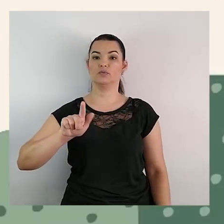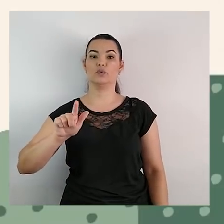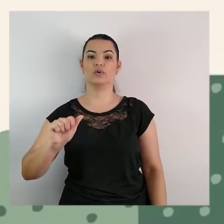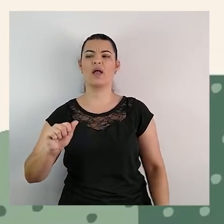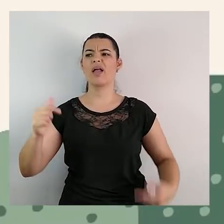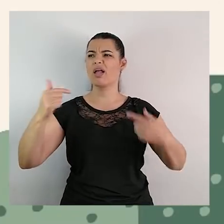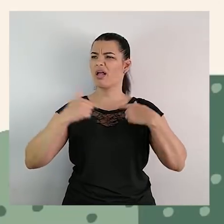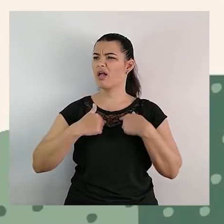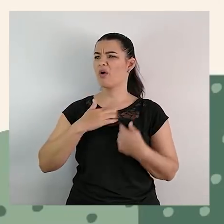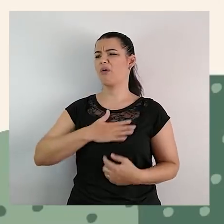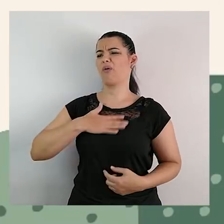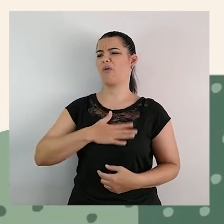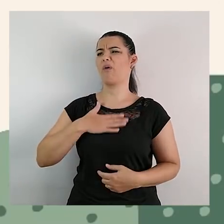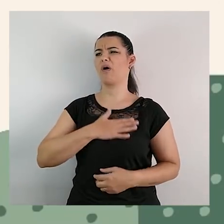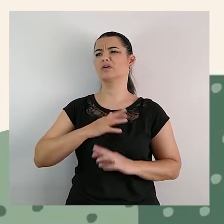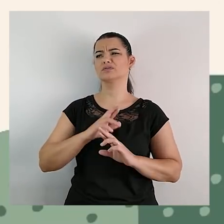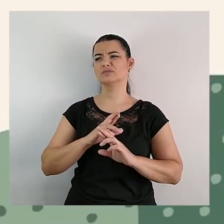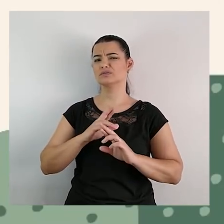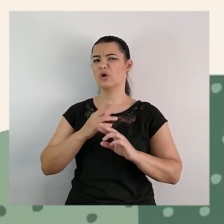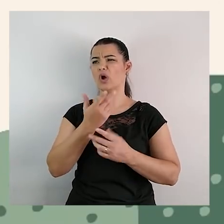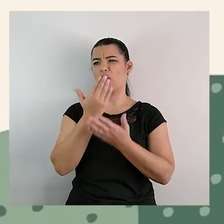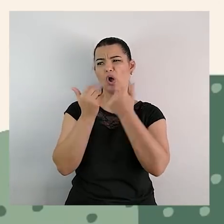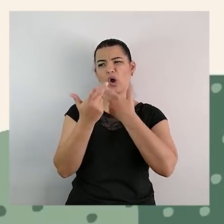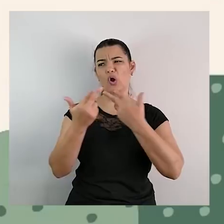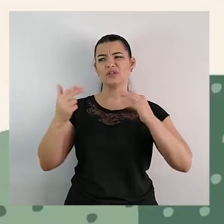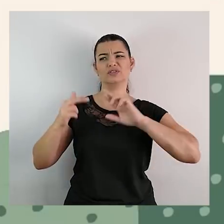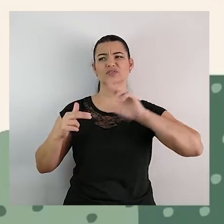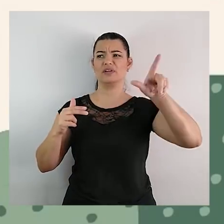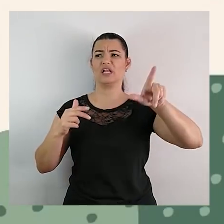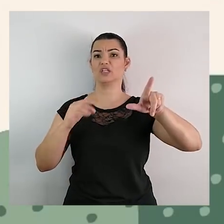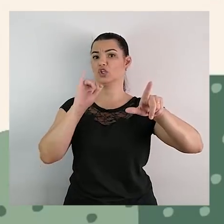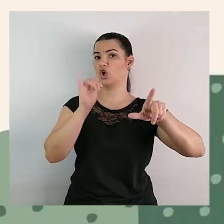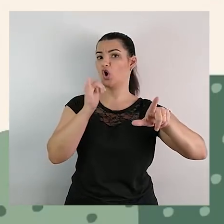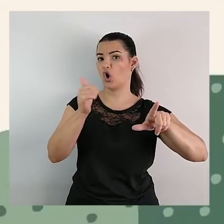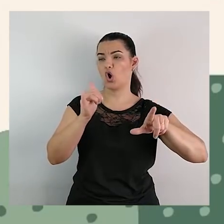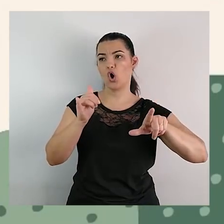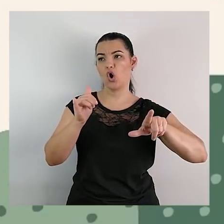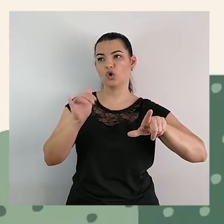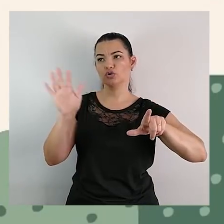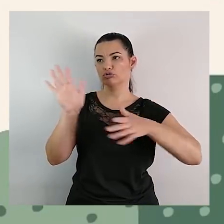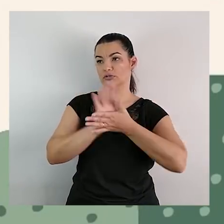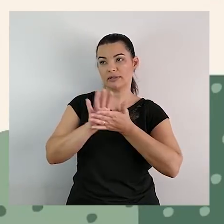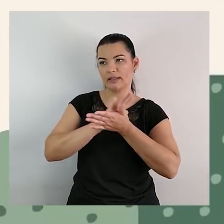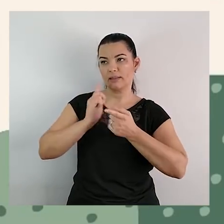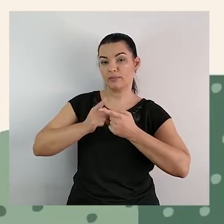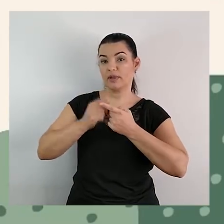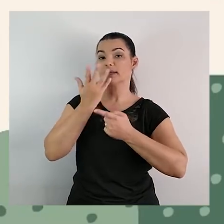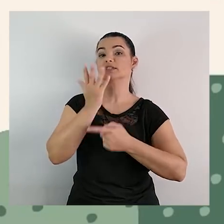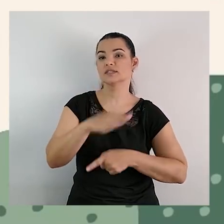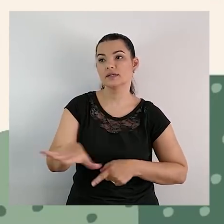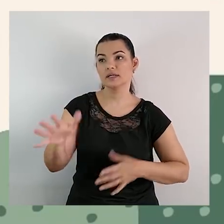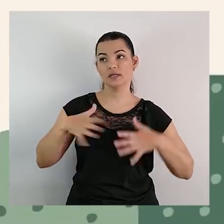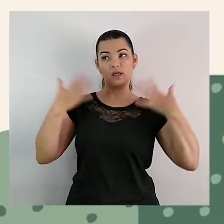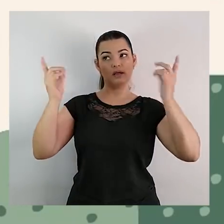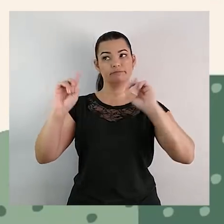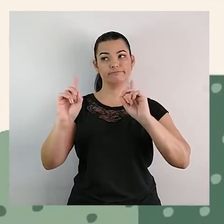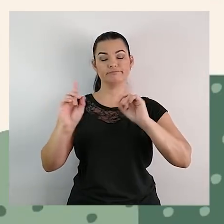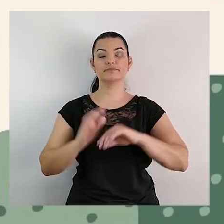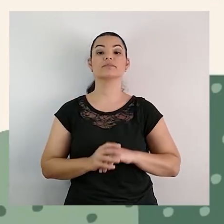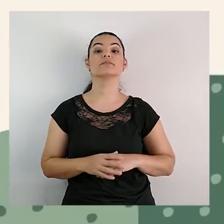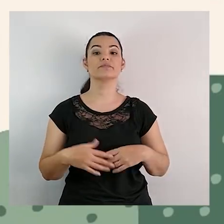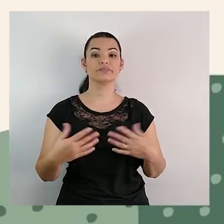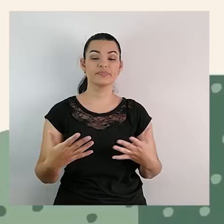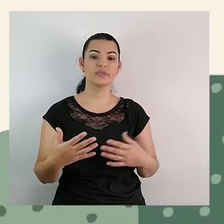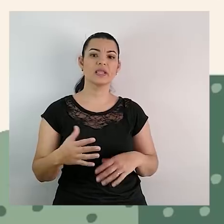é outro. Só não conto isso para não assustar as crianças. Tirando a coceira que eu causo